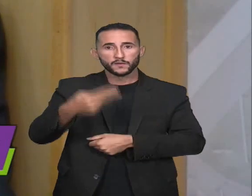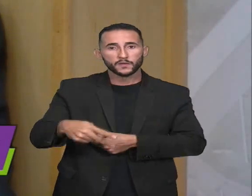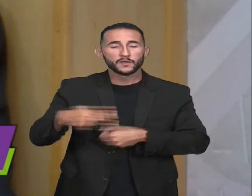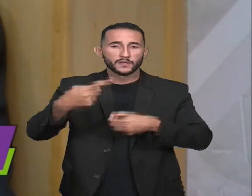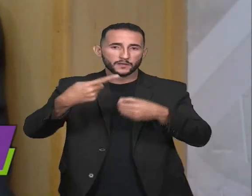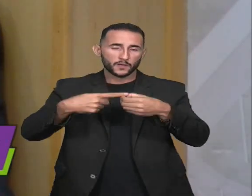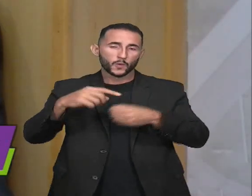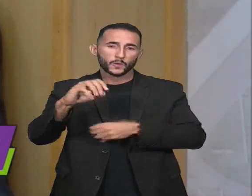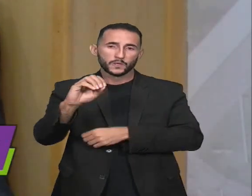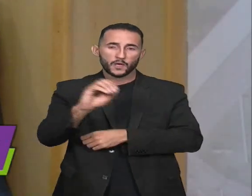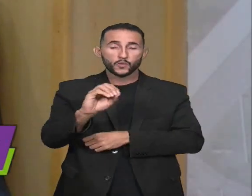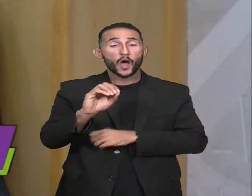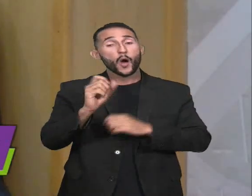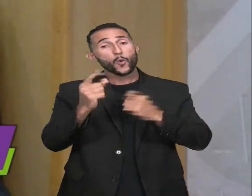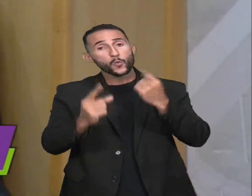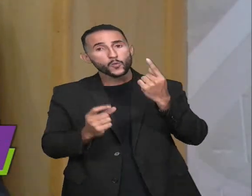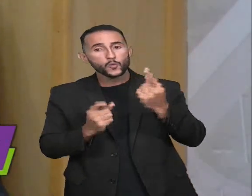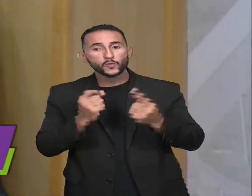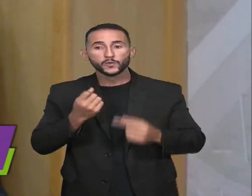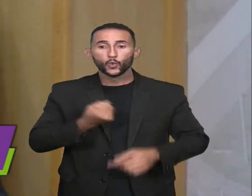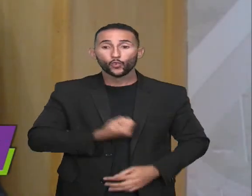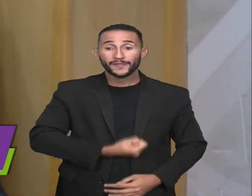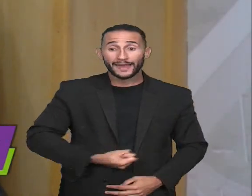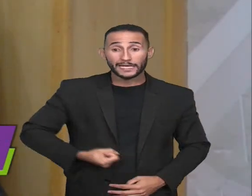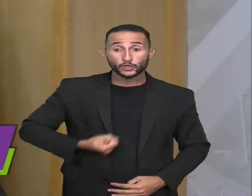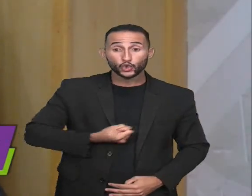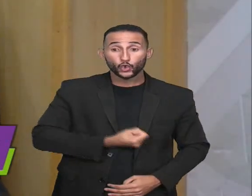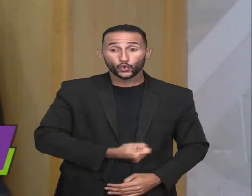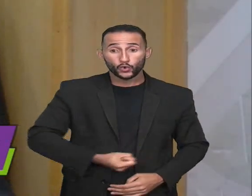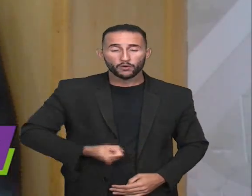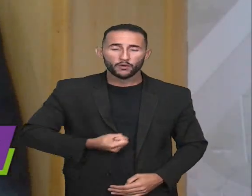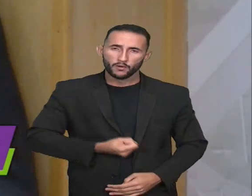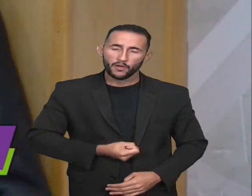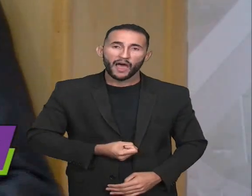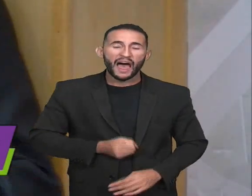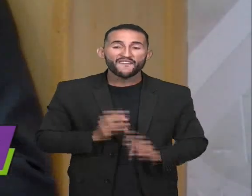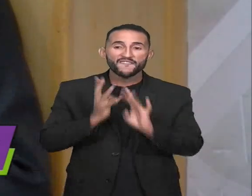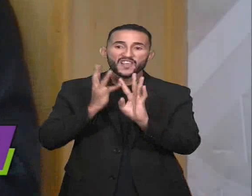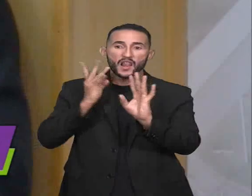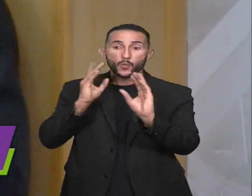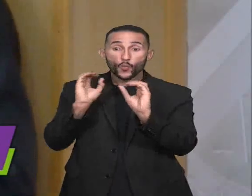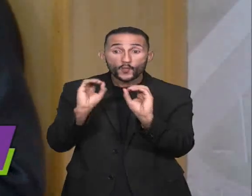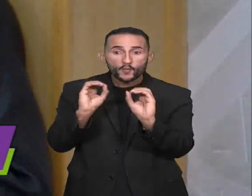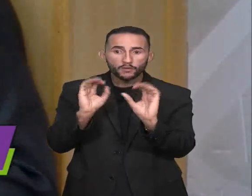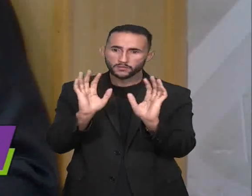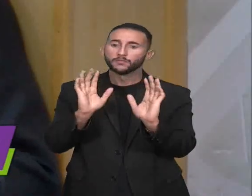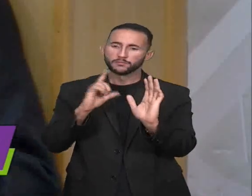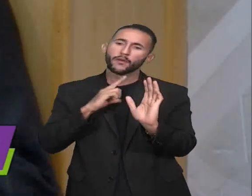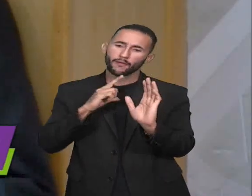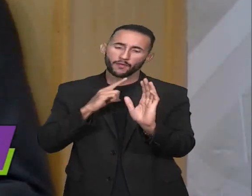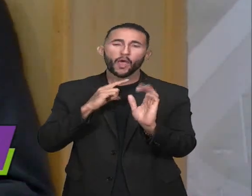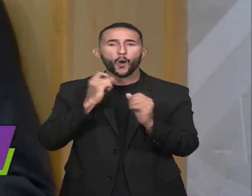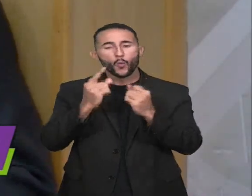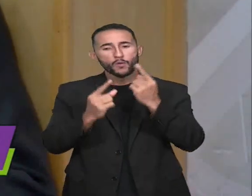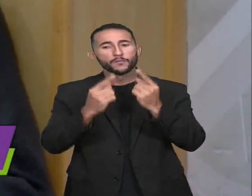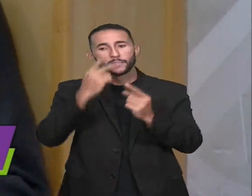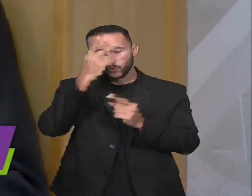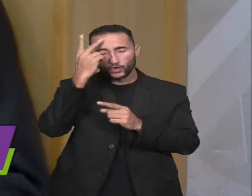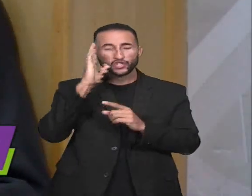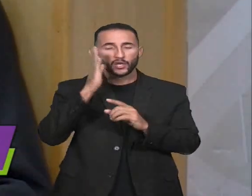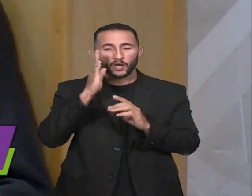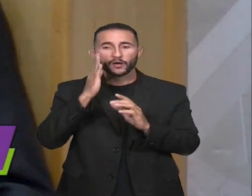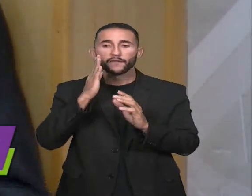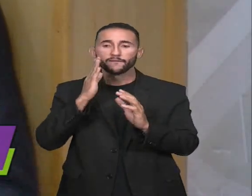muitos ultrassons a gente observa que a fila não vou dizer que tá zerada porque nesse momento já tem pacientes passando em médico